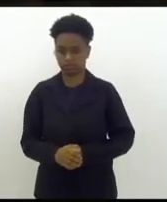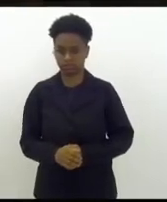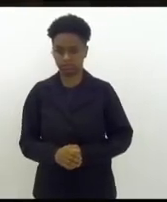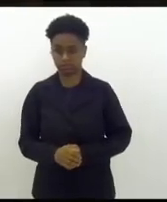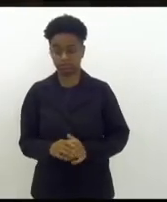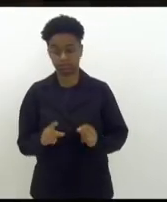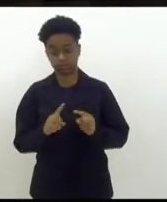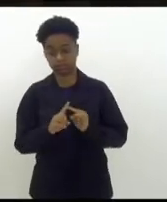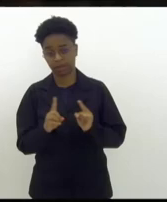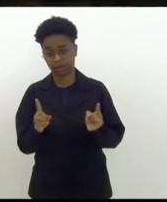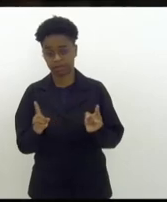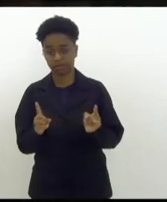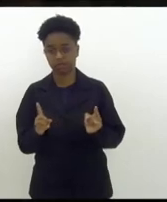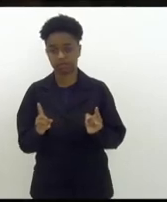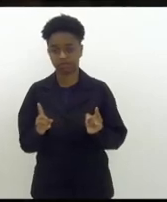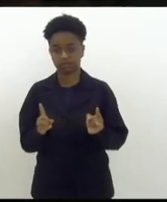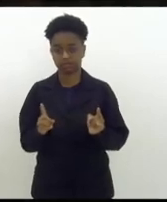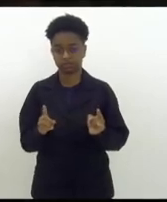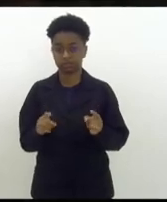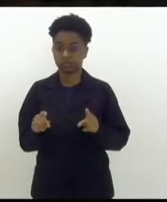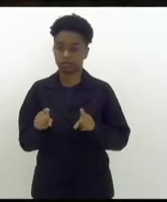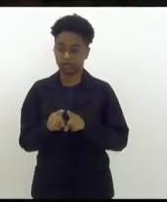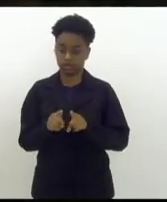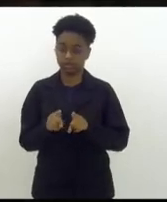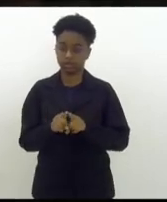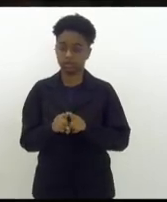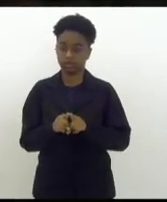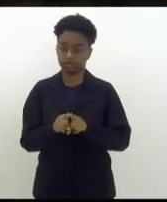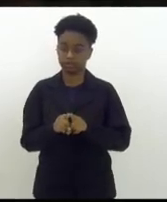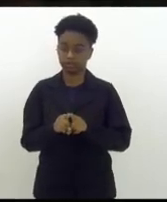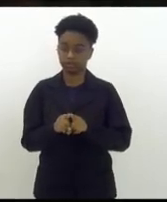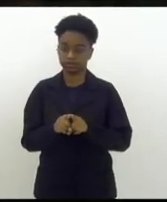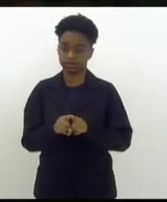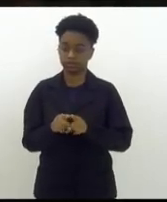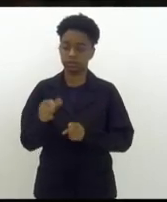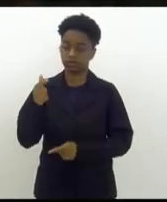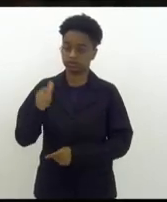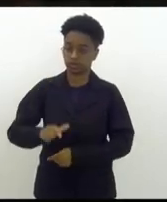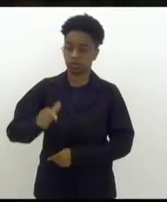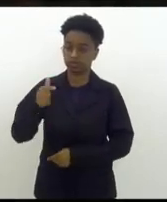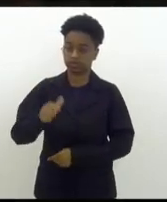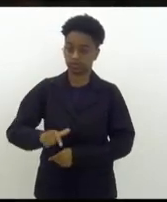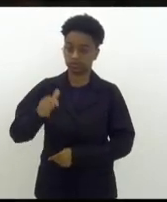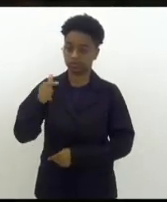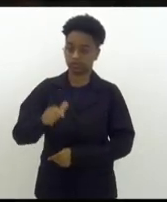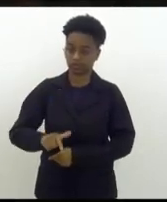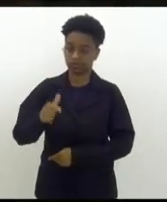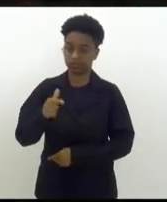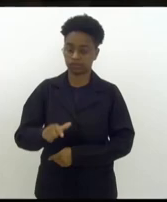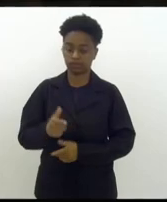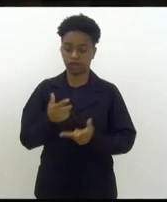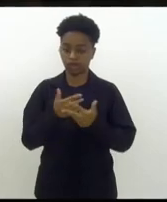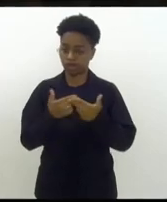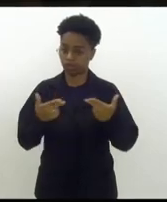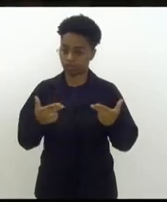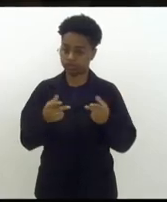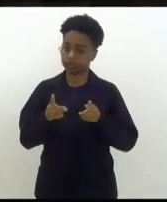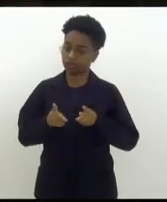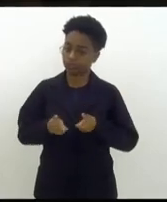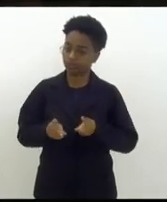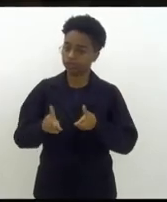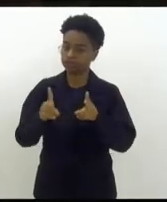mas também sucessivamente Tais fatos continuam